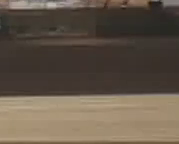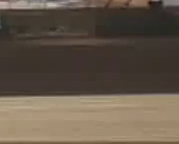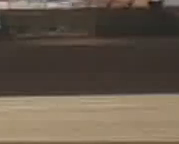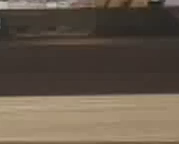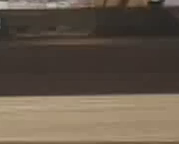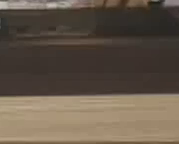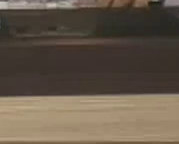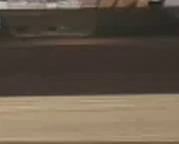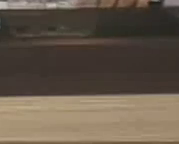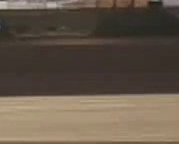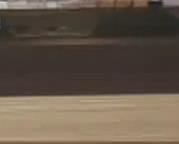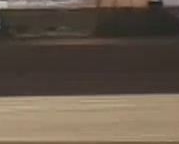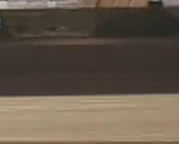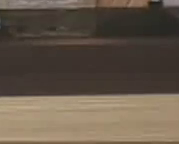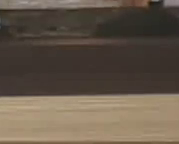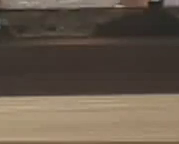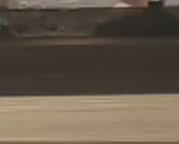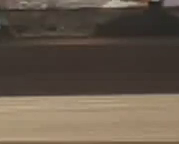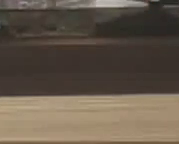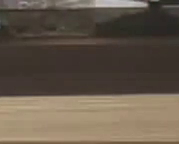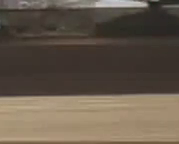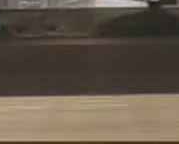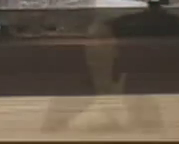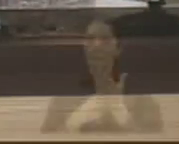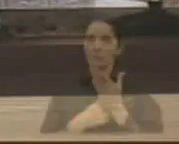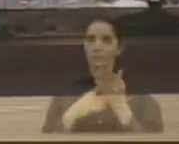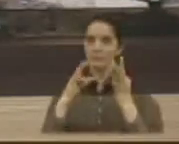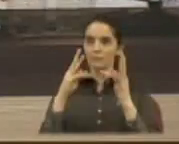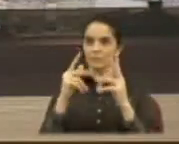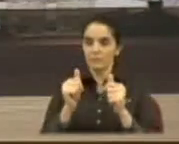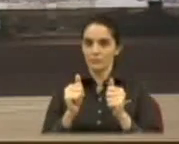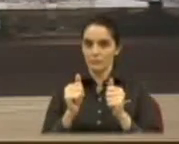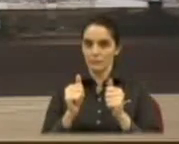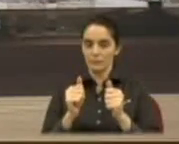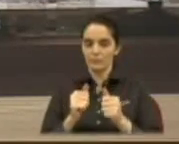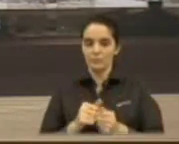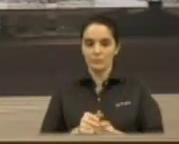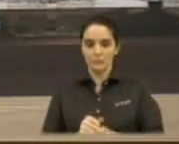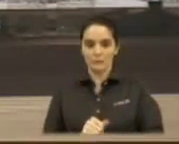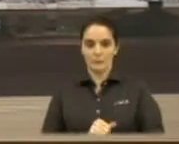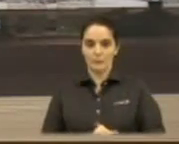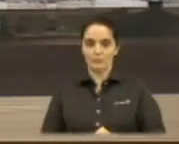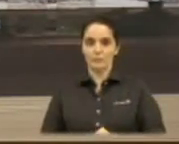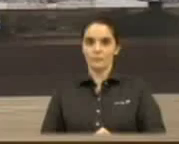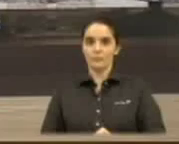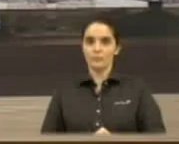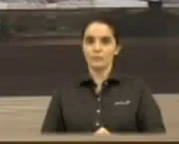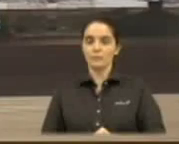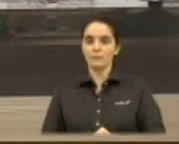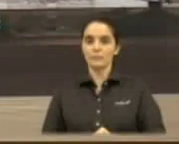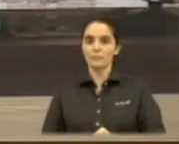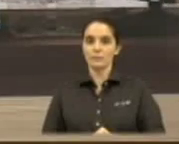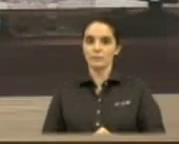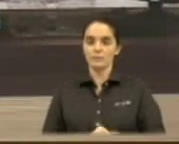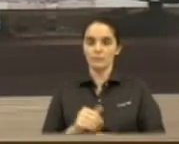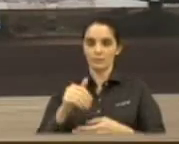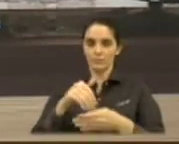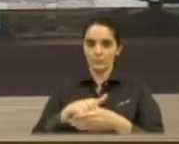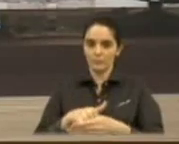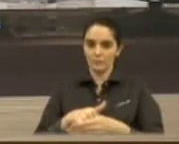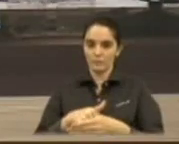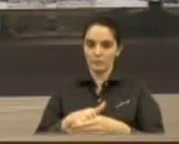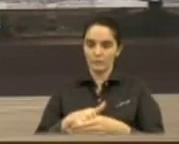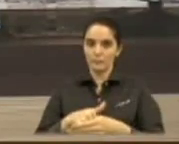vereadores, há um acordo aqui de todas as bancadas de nós suspendermos esta votação